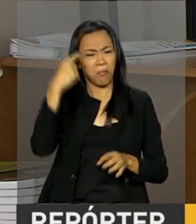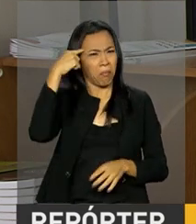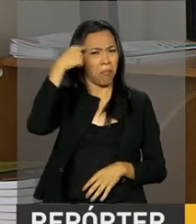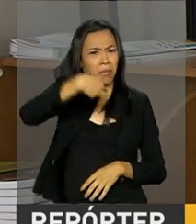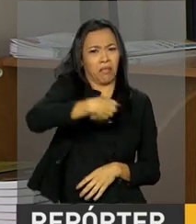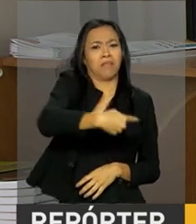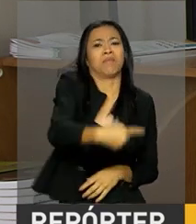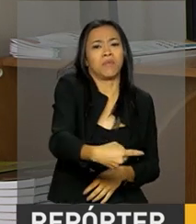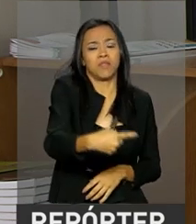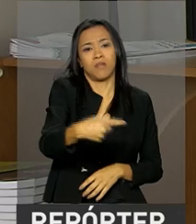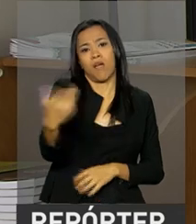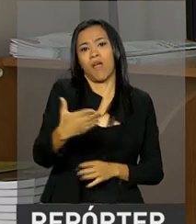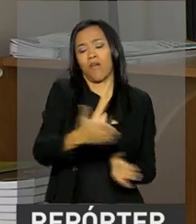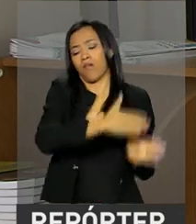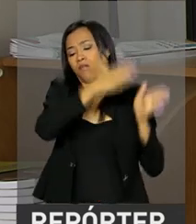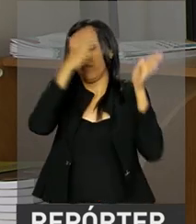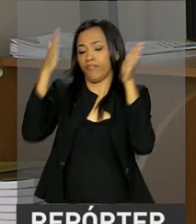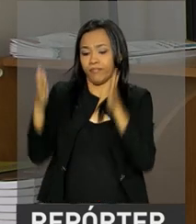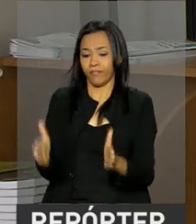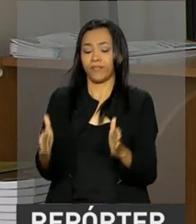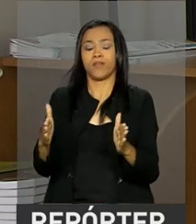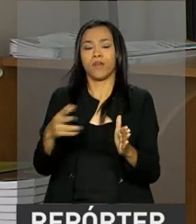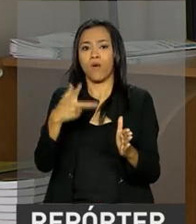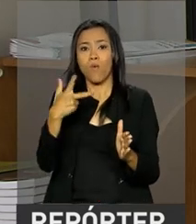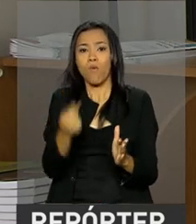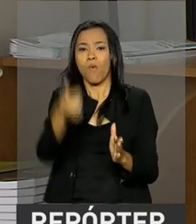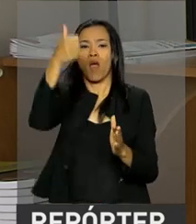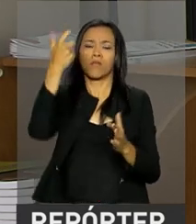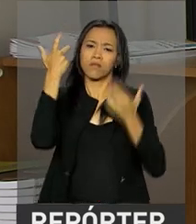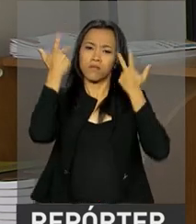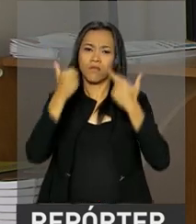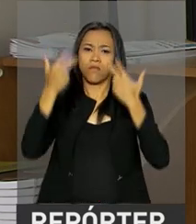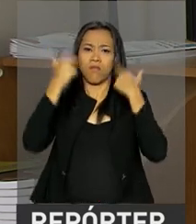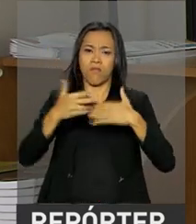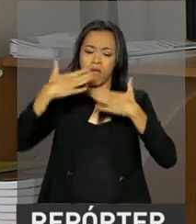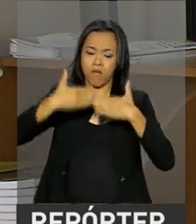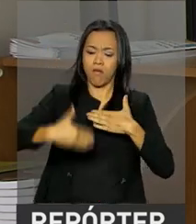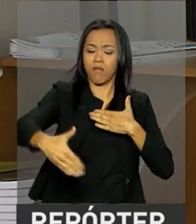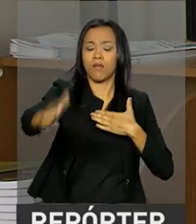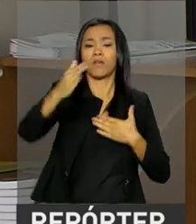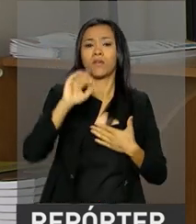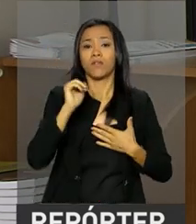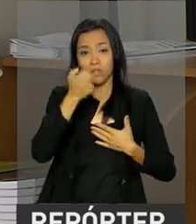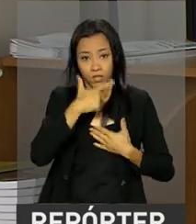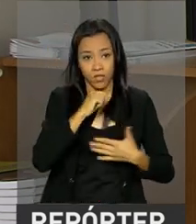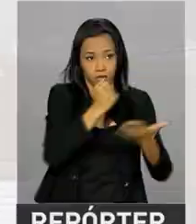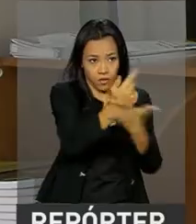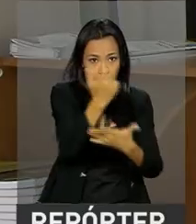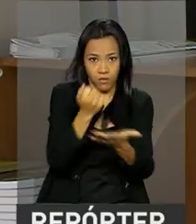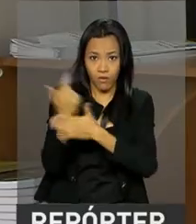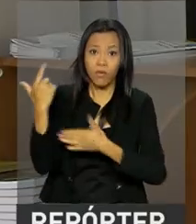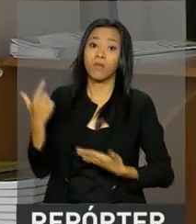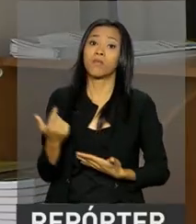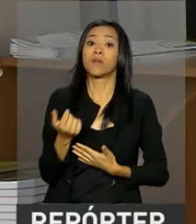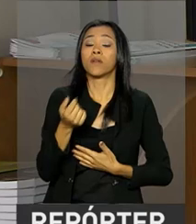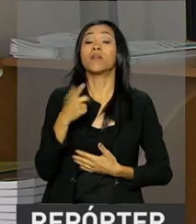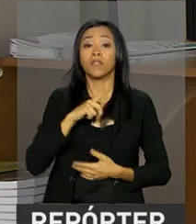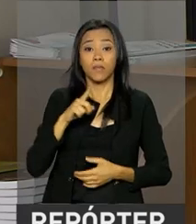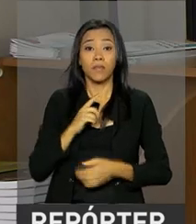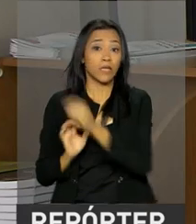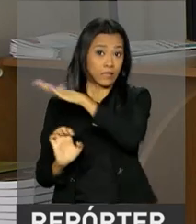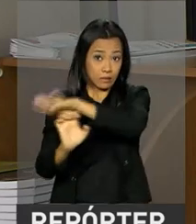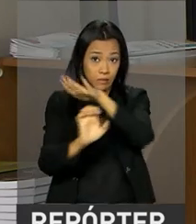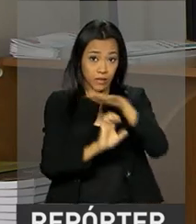uma situação quase de normalidade na confiança tanto do consumidor quanto do empresário. Então isso é um avanço